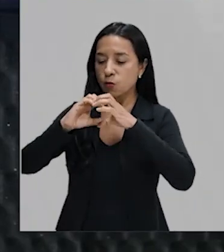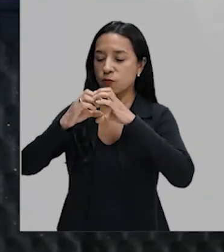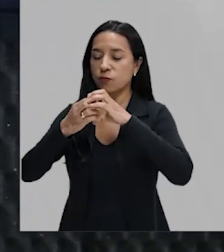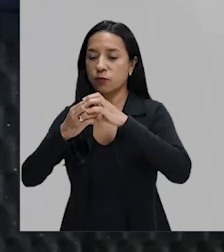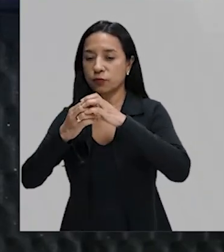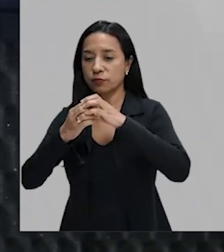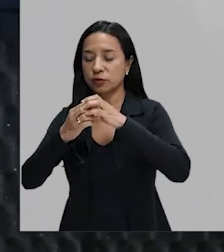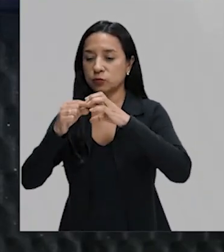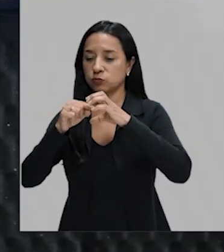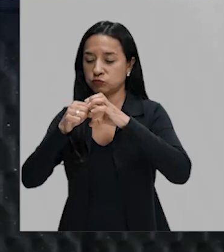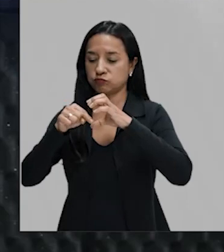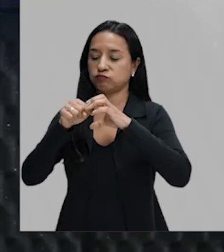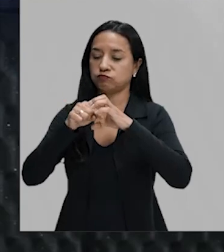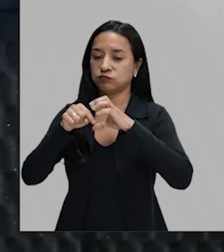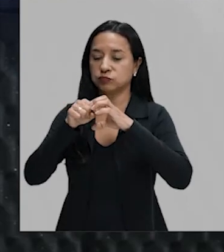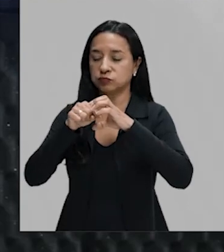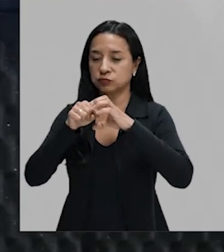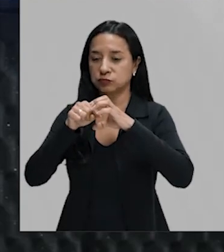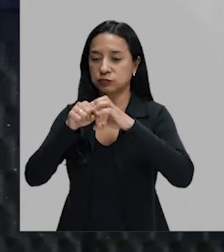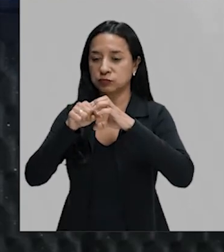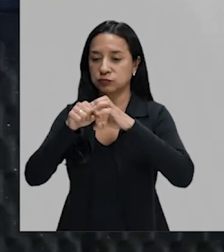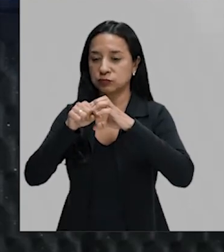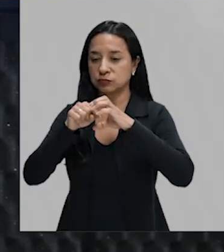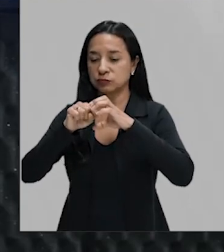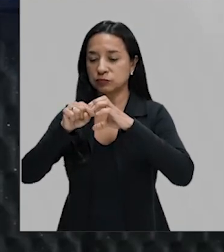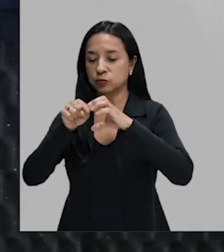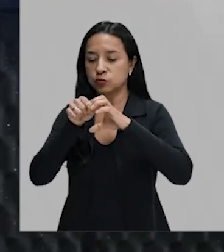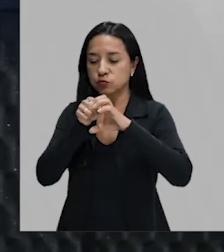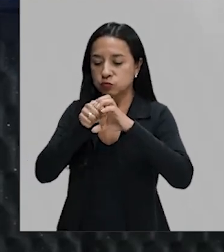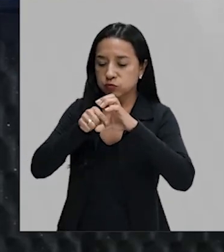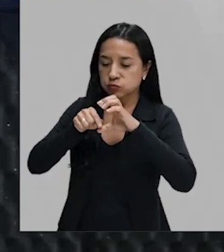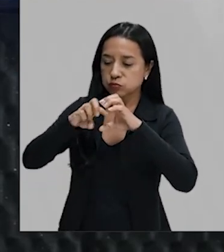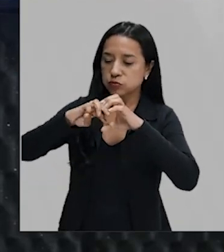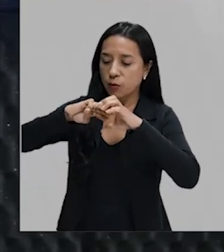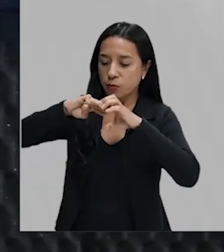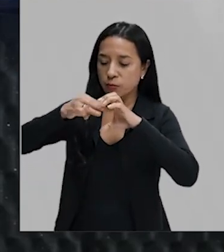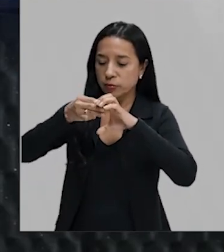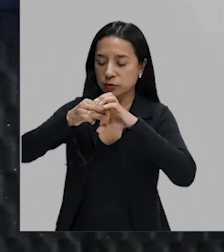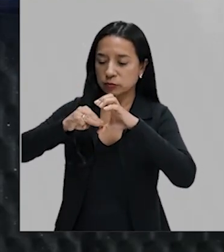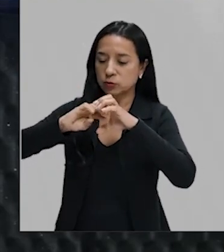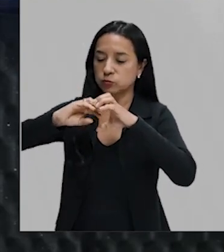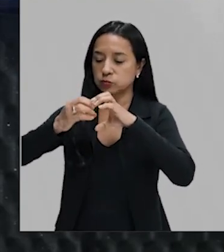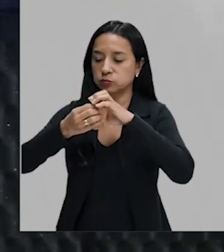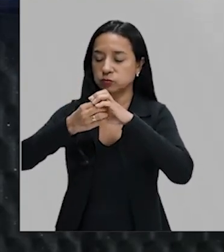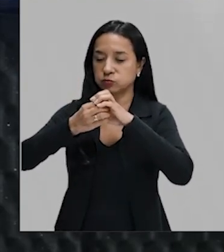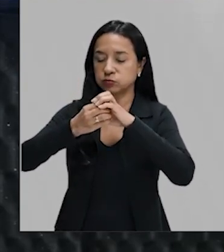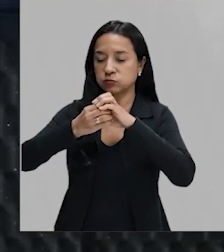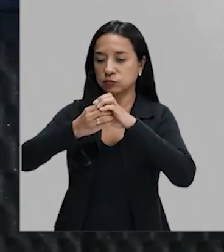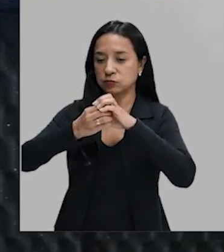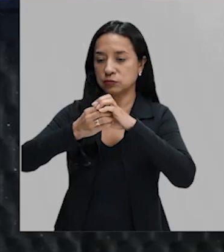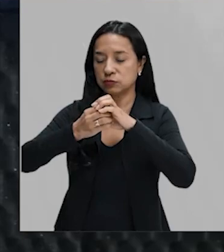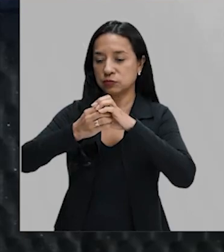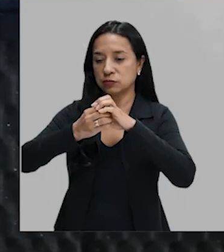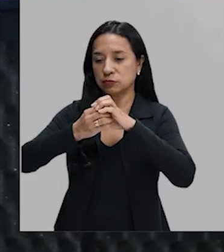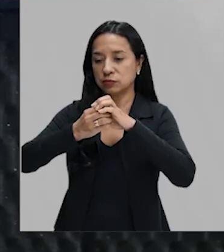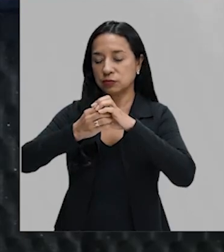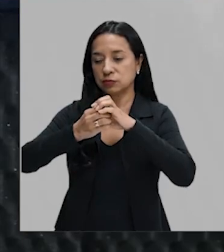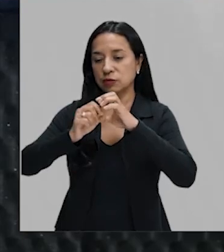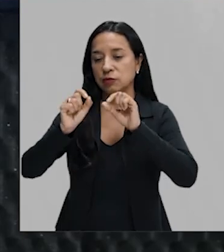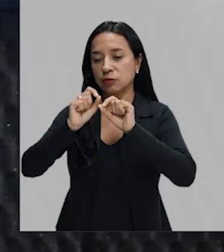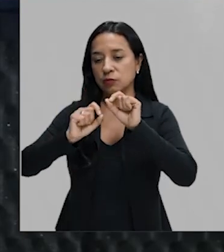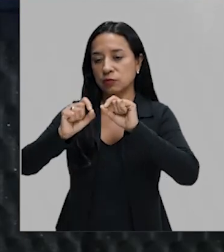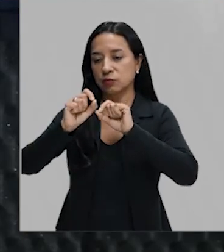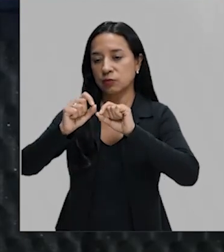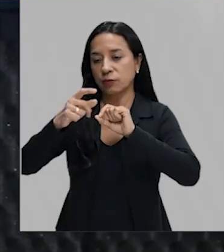envolvimento de uma projeção da membrana plasmática em torno dela. Ó, que ela vai formar o que a gente chama